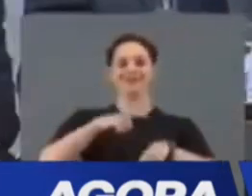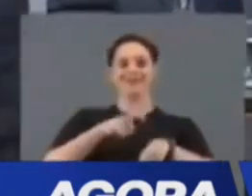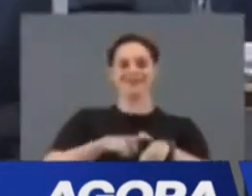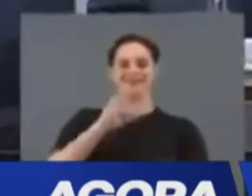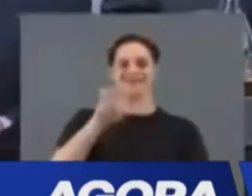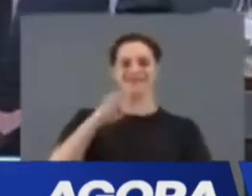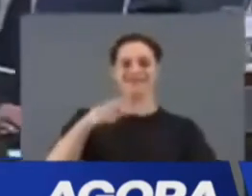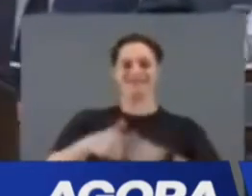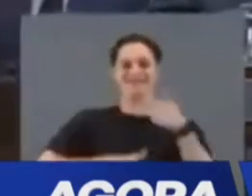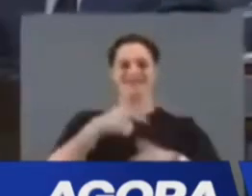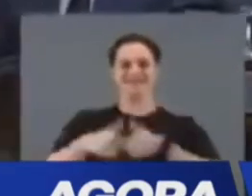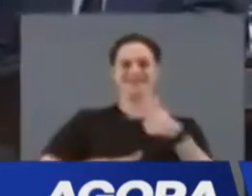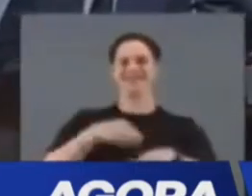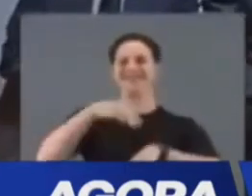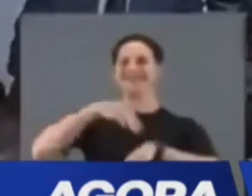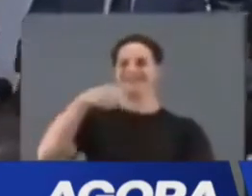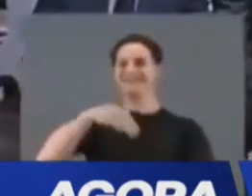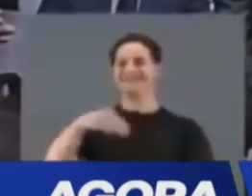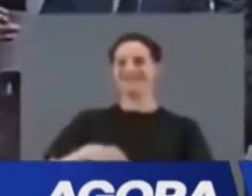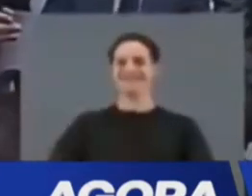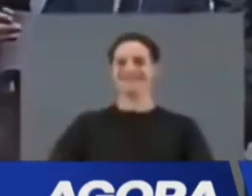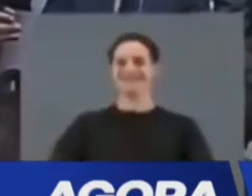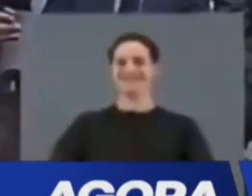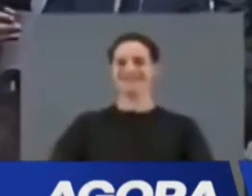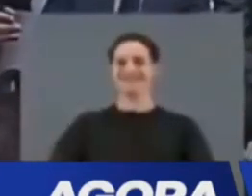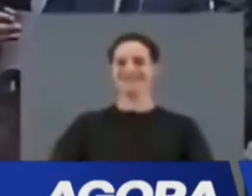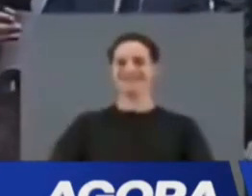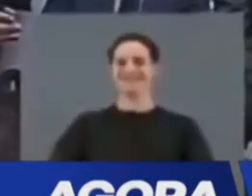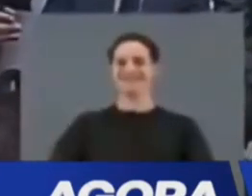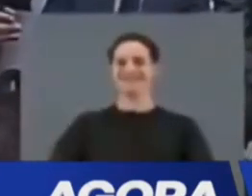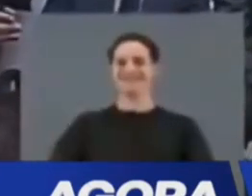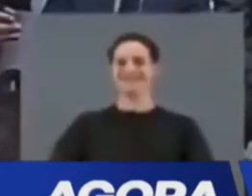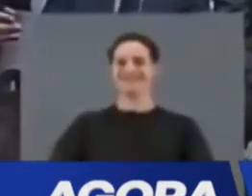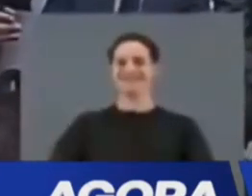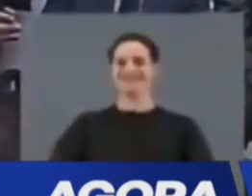5 minutos. Que saudade da CPI.